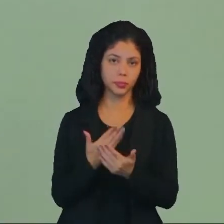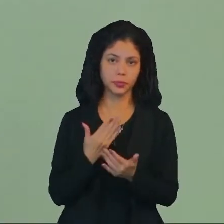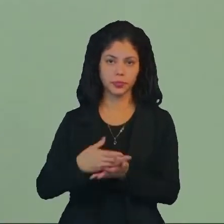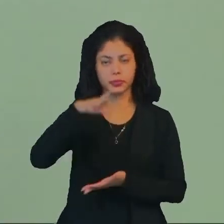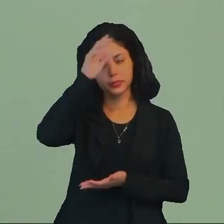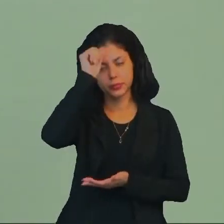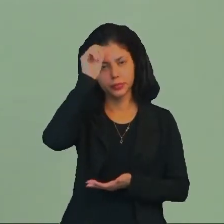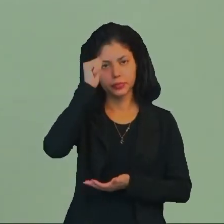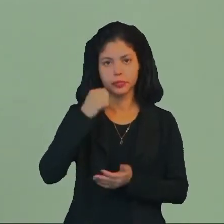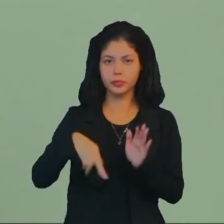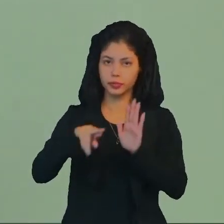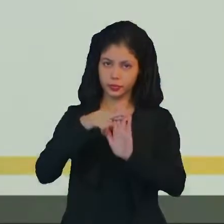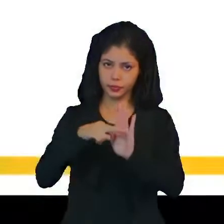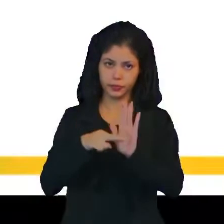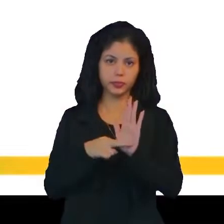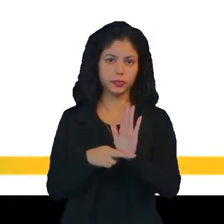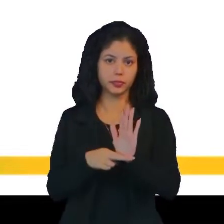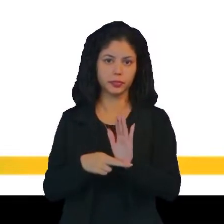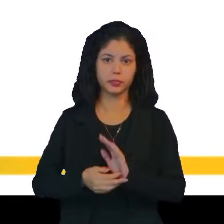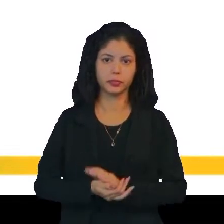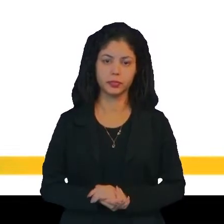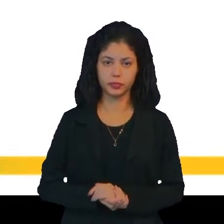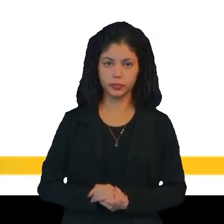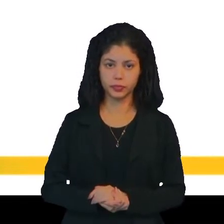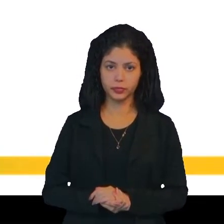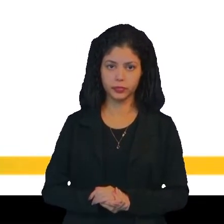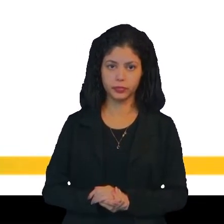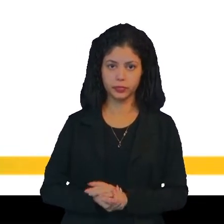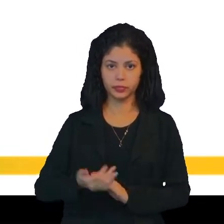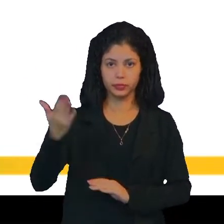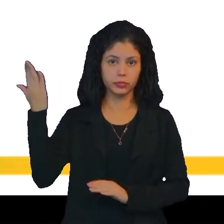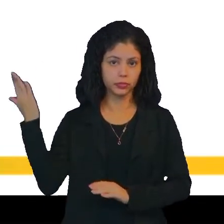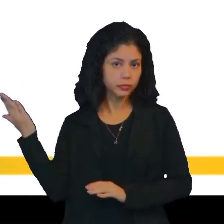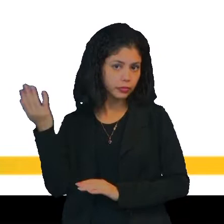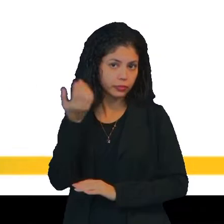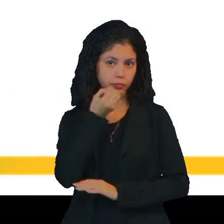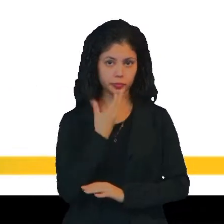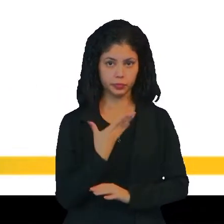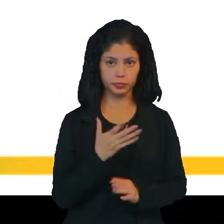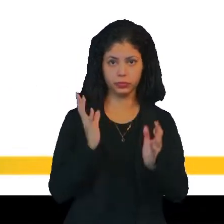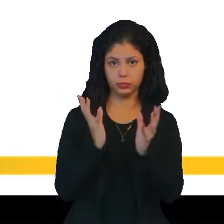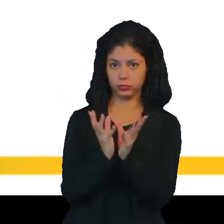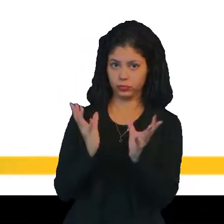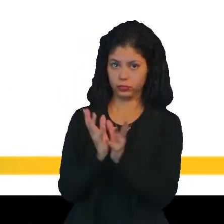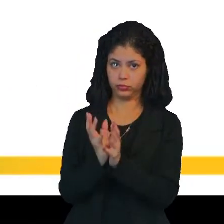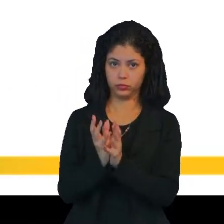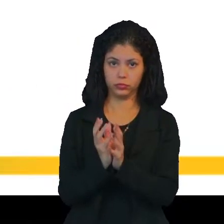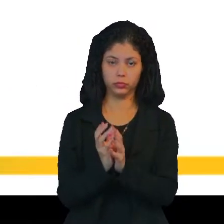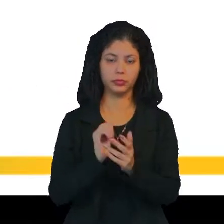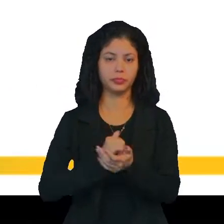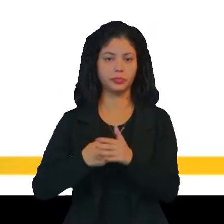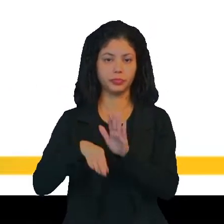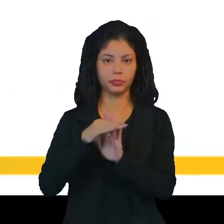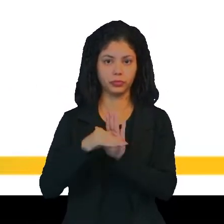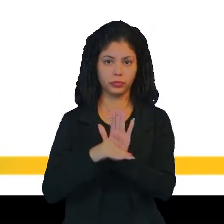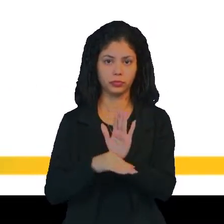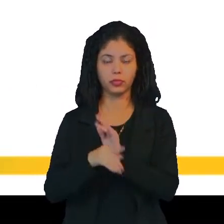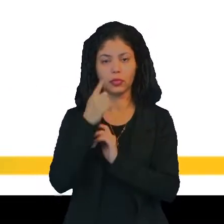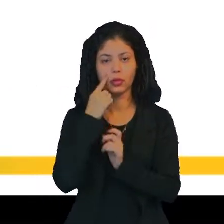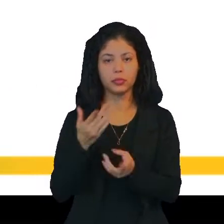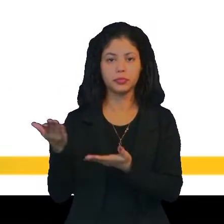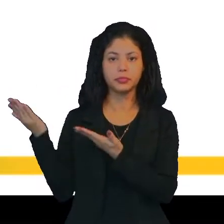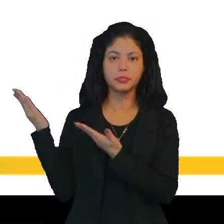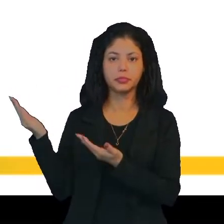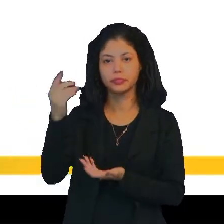vamos aprender sobre as regras de taxonomia. Bom, agrupamento e classificação dos seres vivos. Observamos